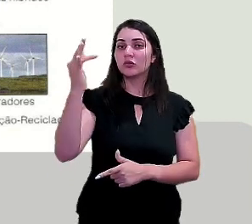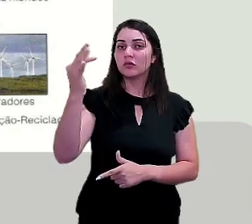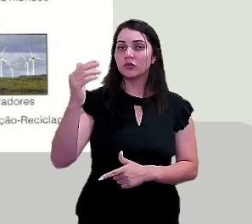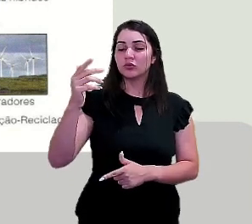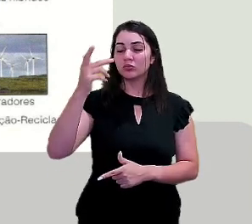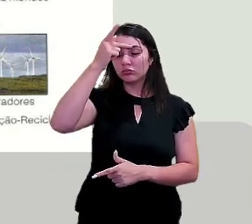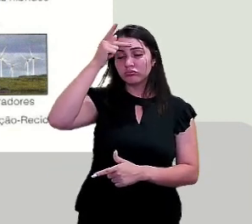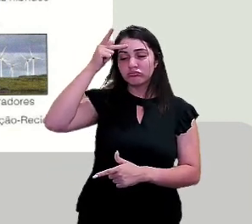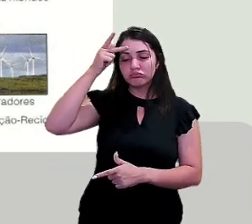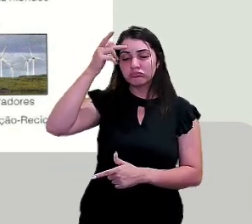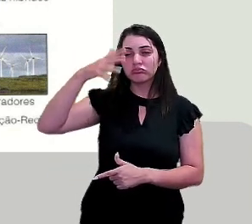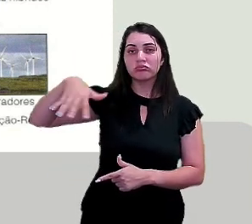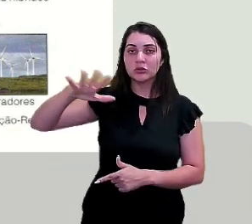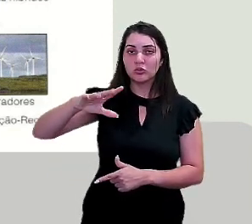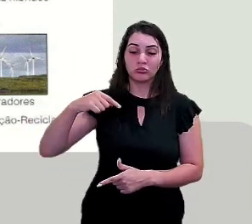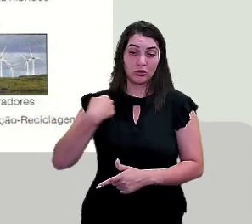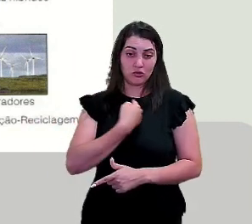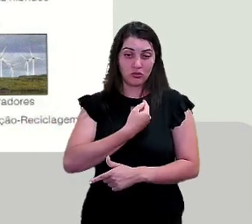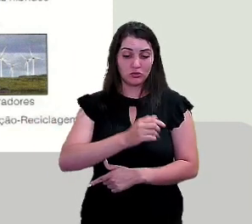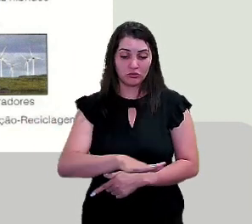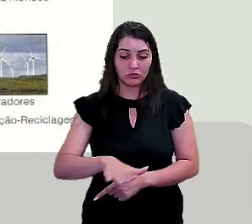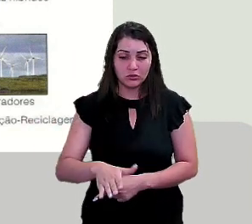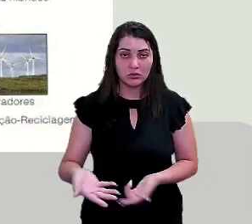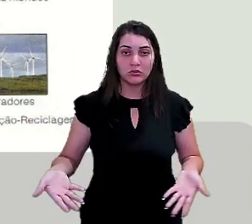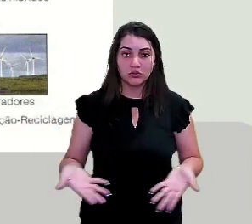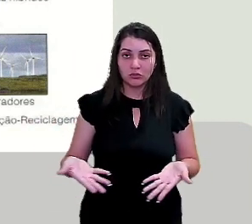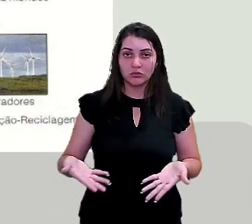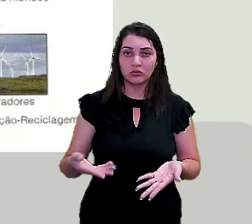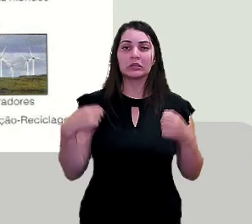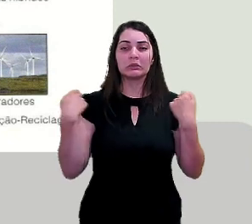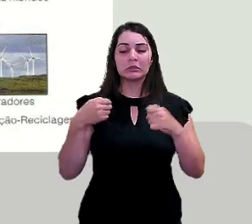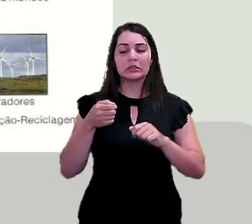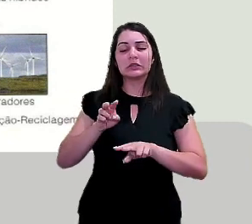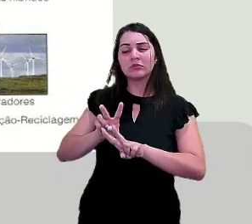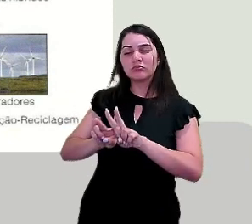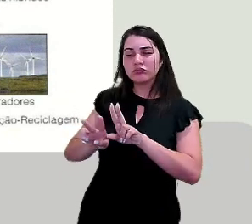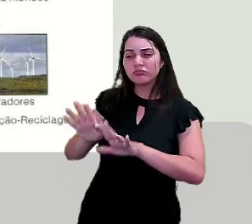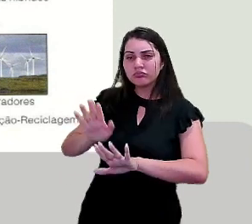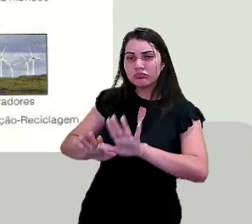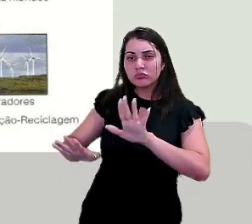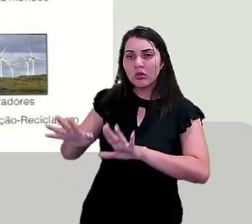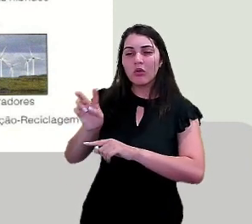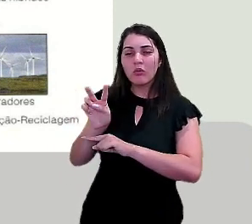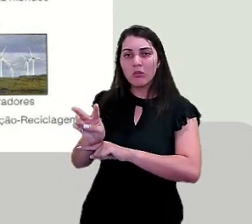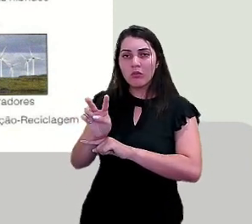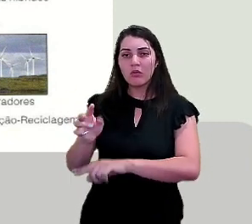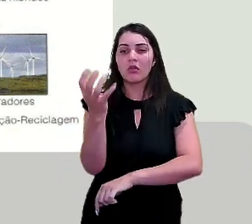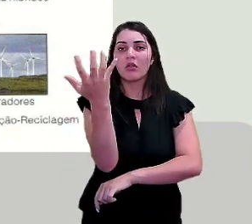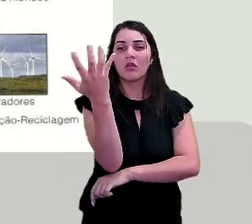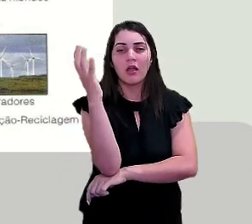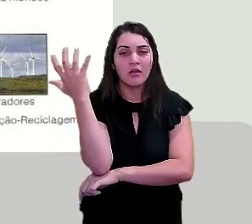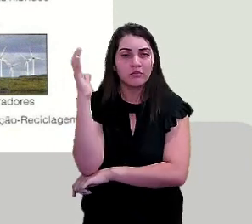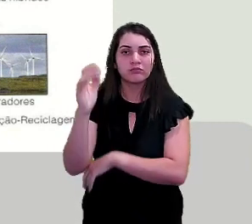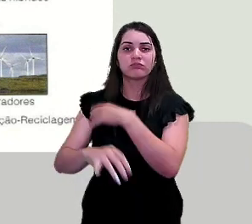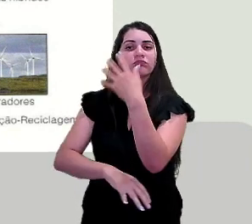pequenas, nossas crianças, tá certo? Então, temos que conservar as florestas, conservar o